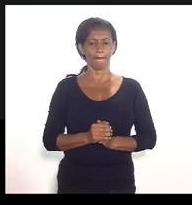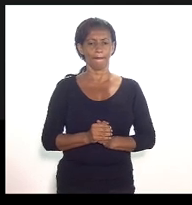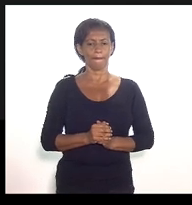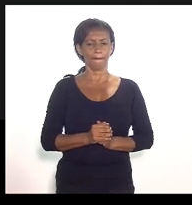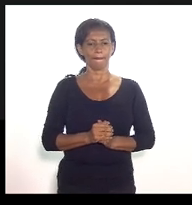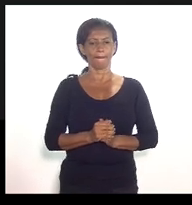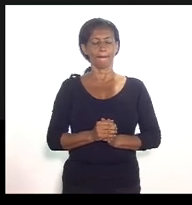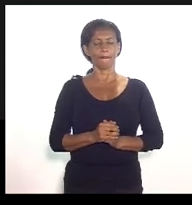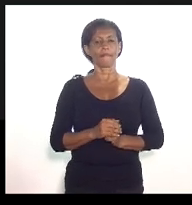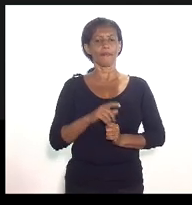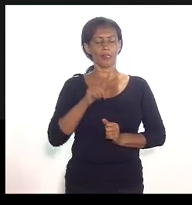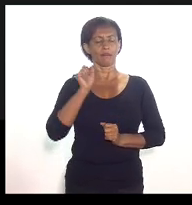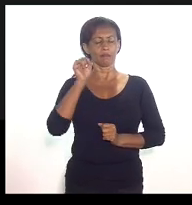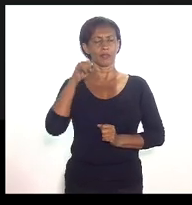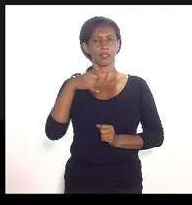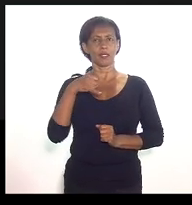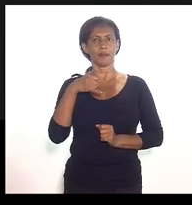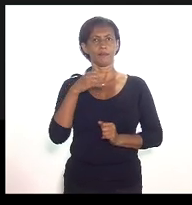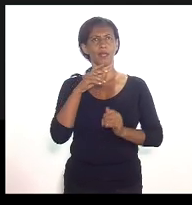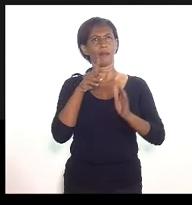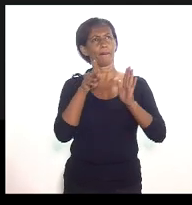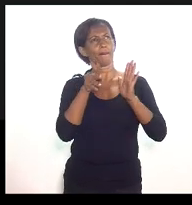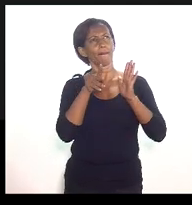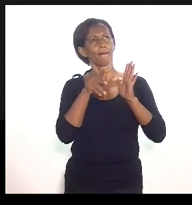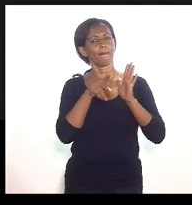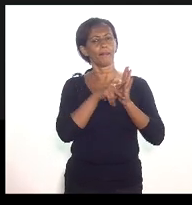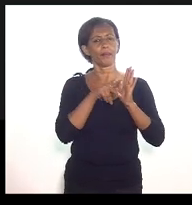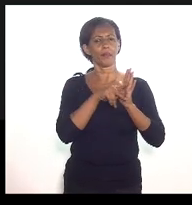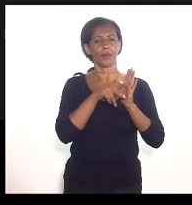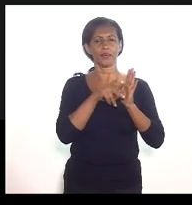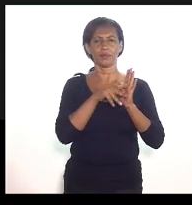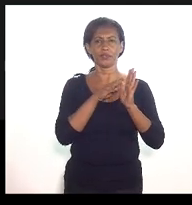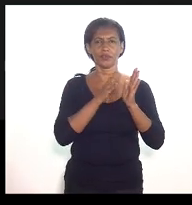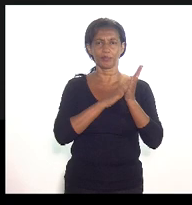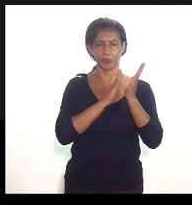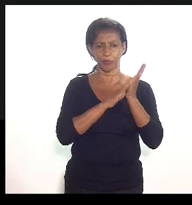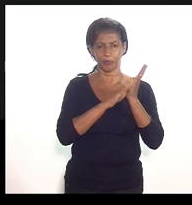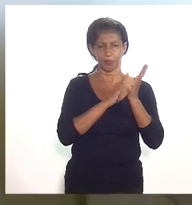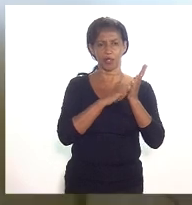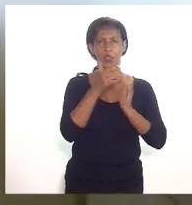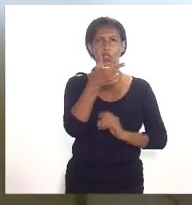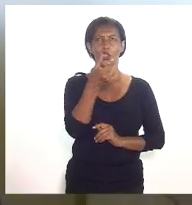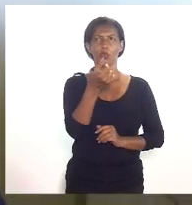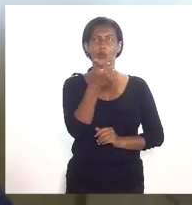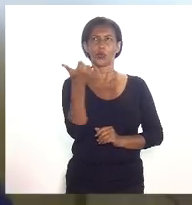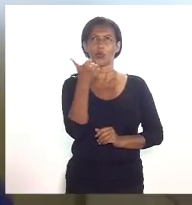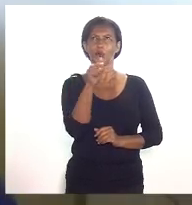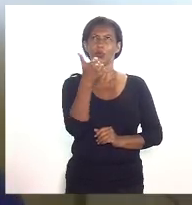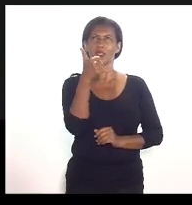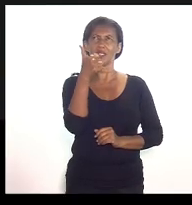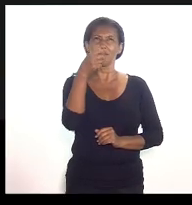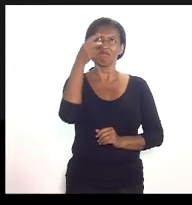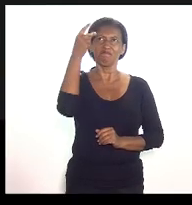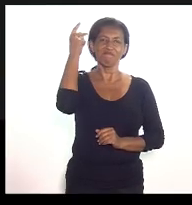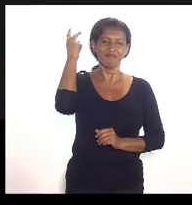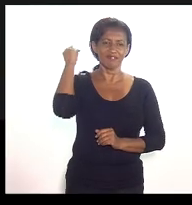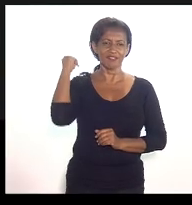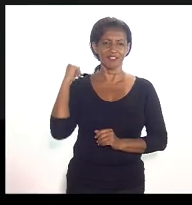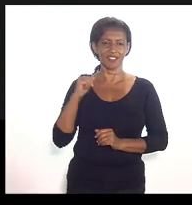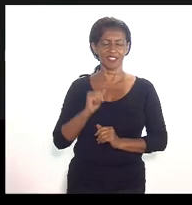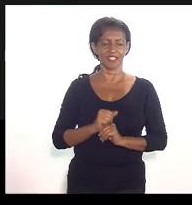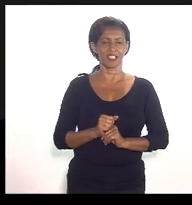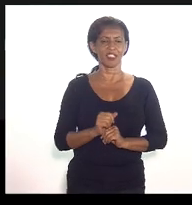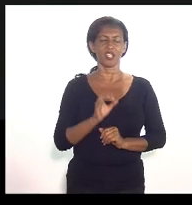dessa proposta. Mas foi, confesso a Vossa Excelência, no ano de 2011. Né? E é